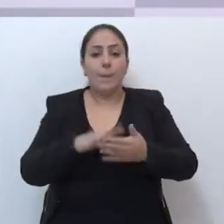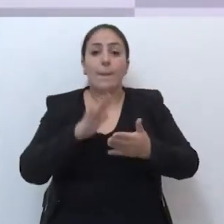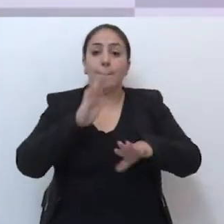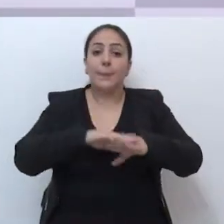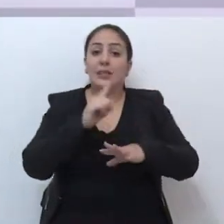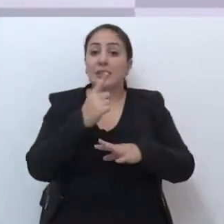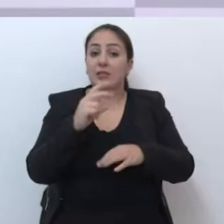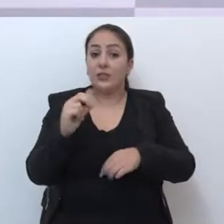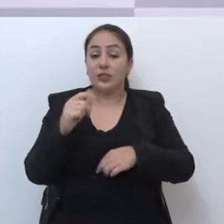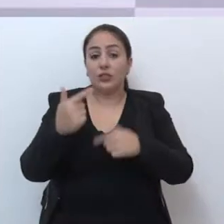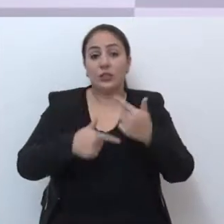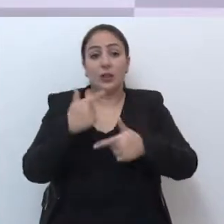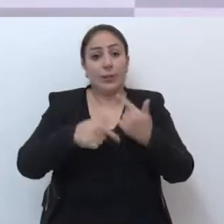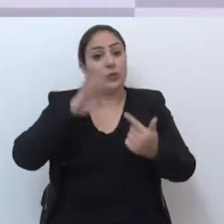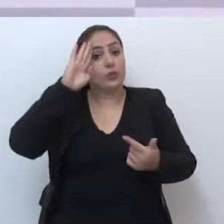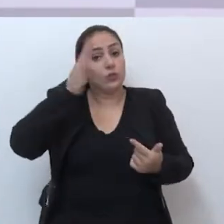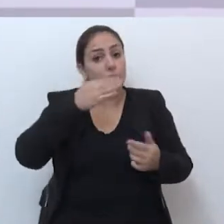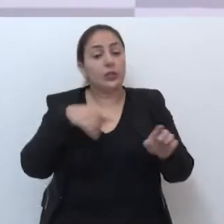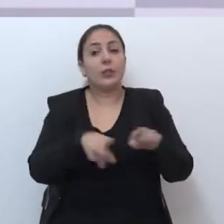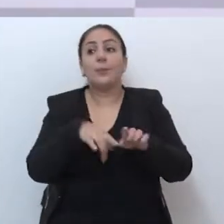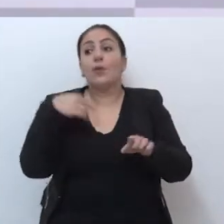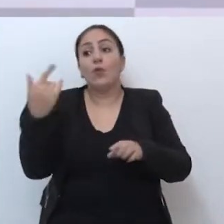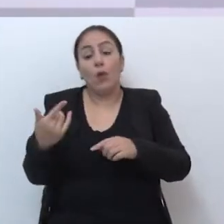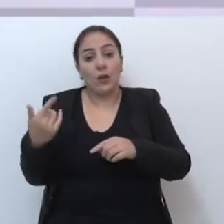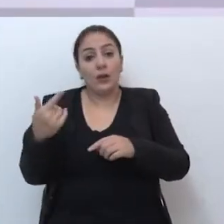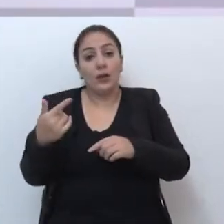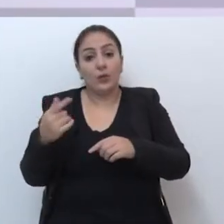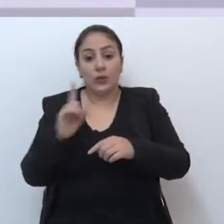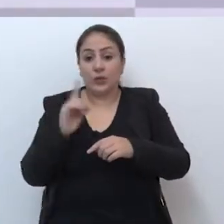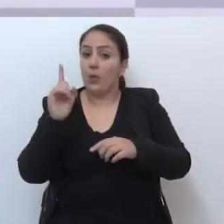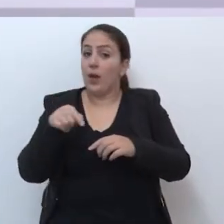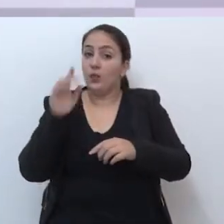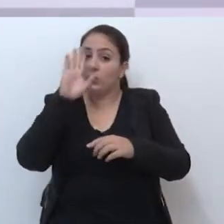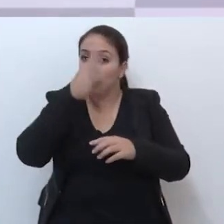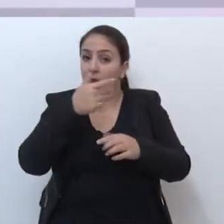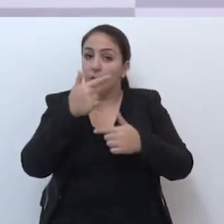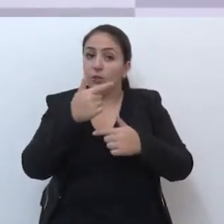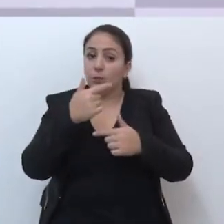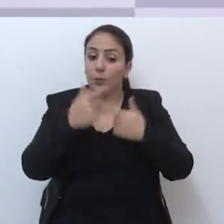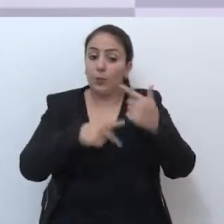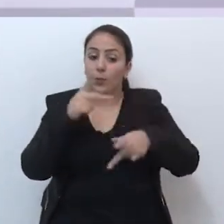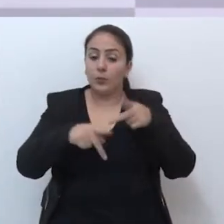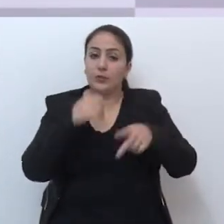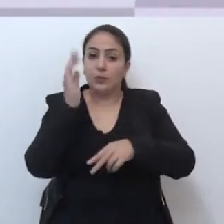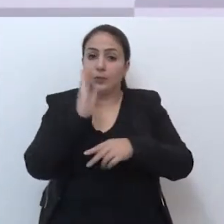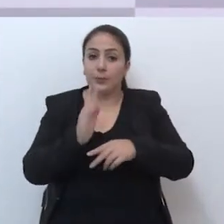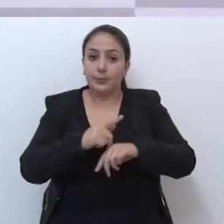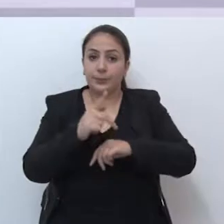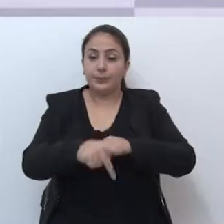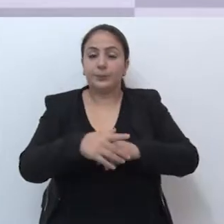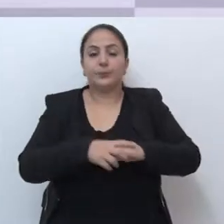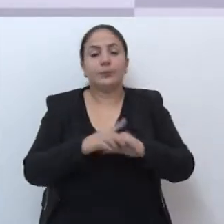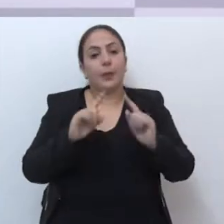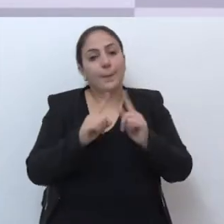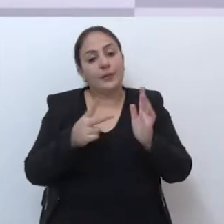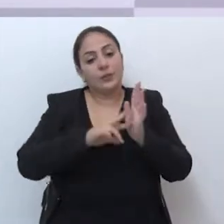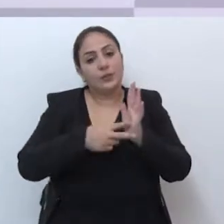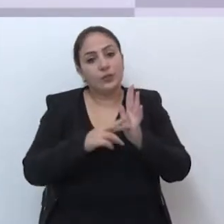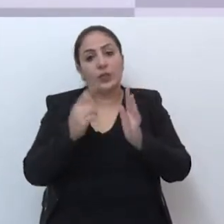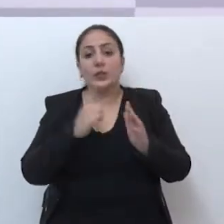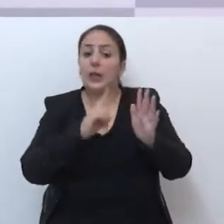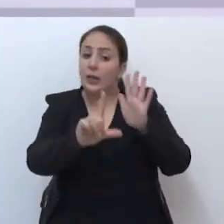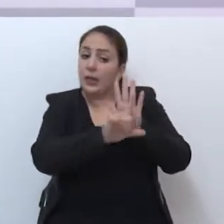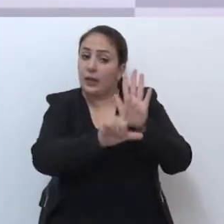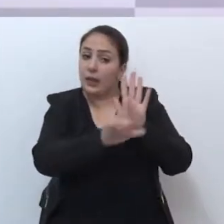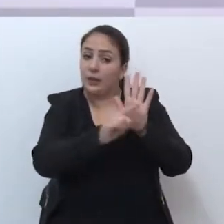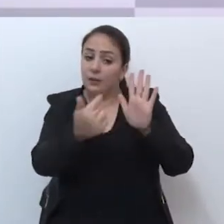mais de 120 empregos direto e fora os indiretos para a nossa população de Passo Fundo que tanto precisa. Só que o sindicato, por sua